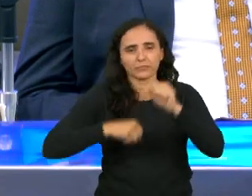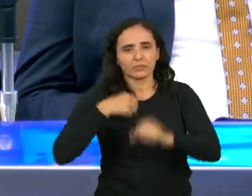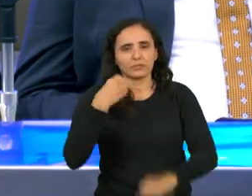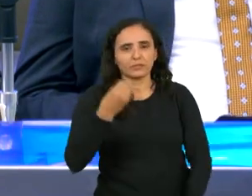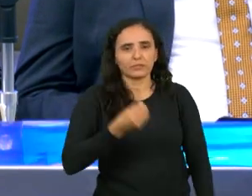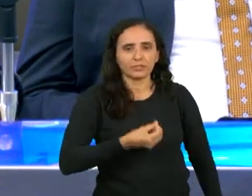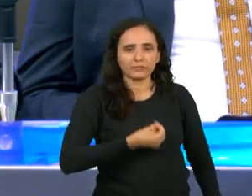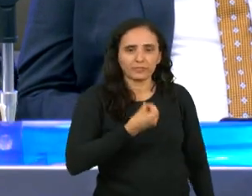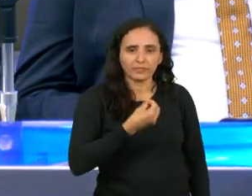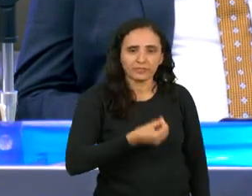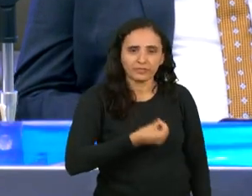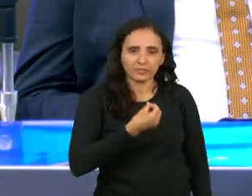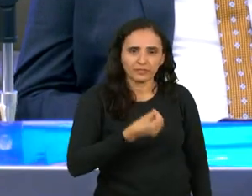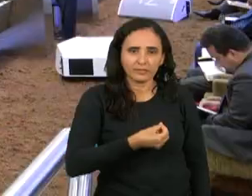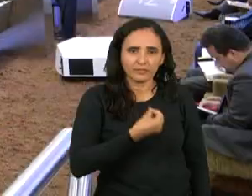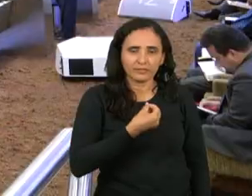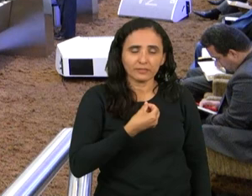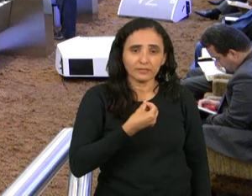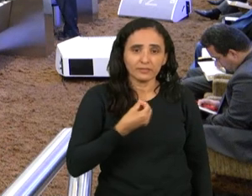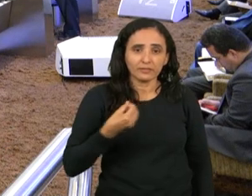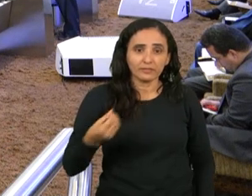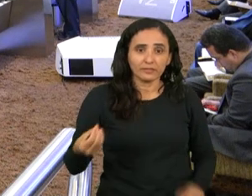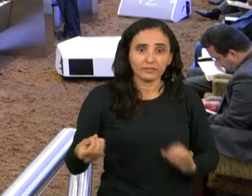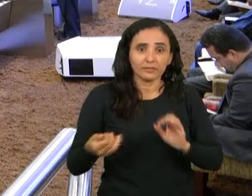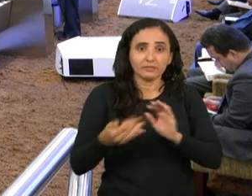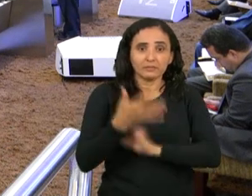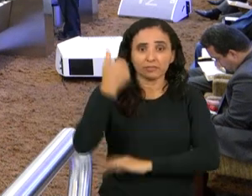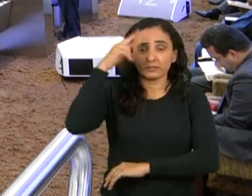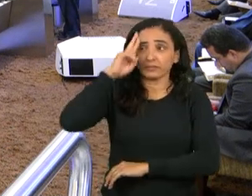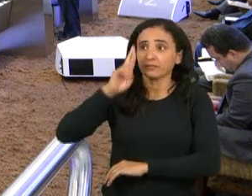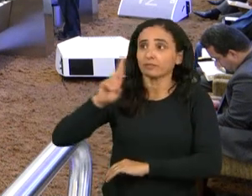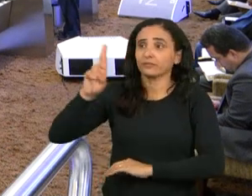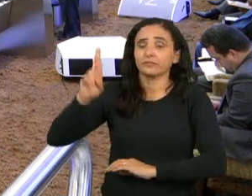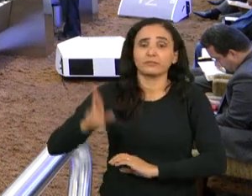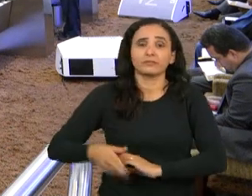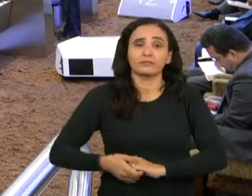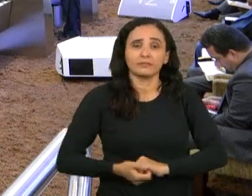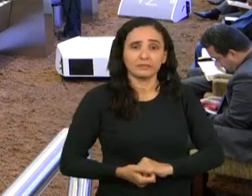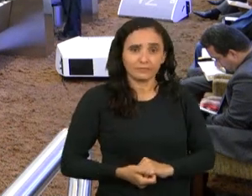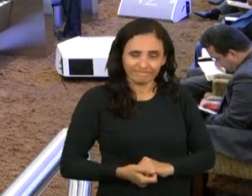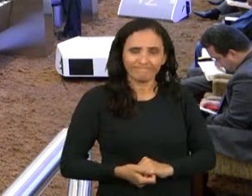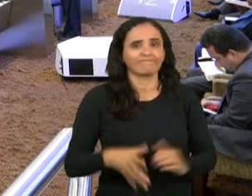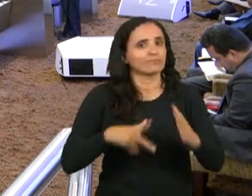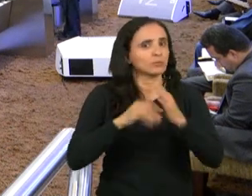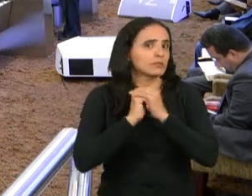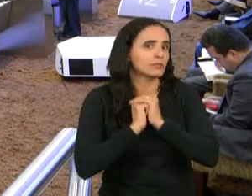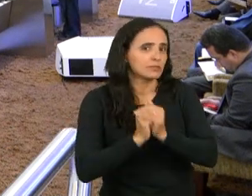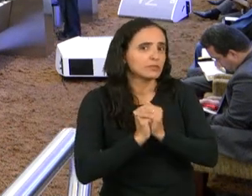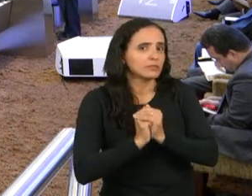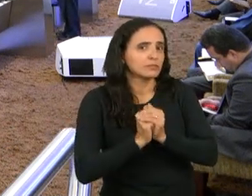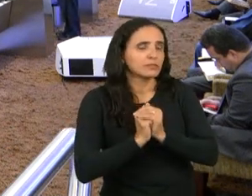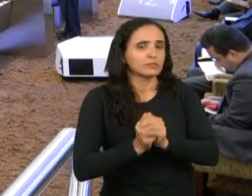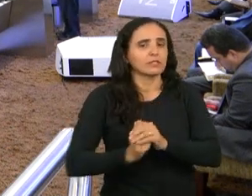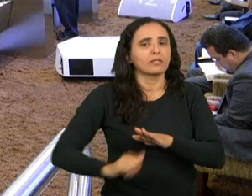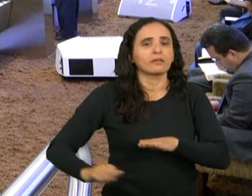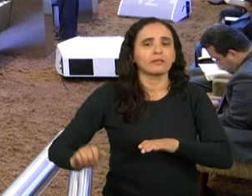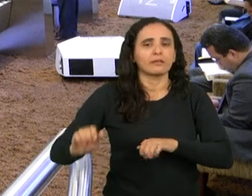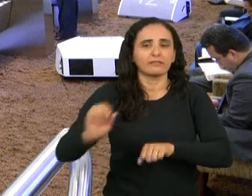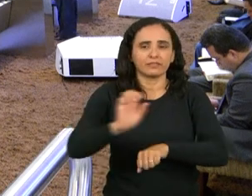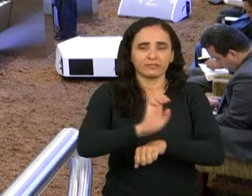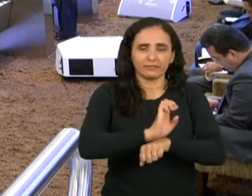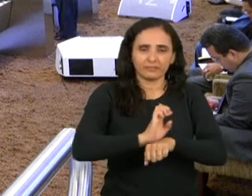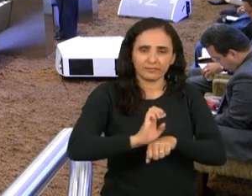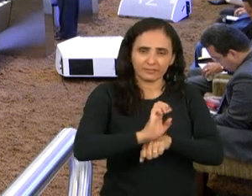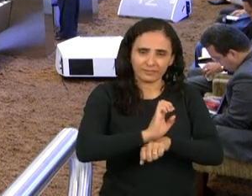dessa correnteza nos salvou dessa correnteza Amém meus irmãos Efésios Abra sua